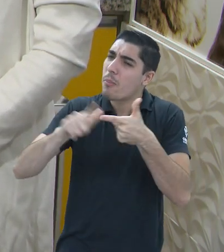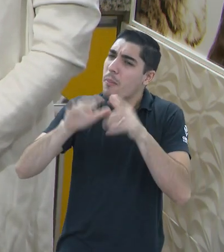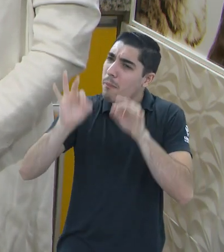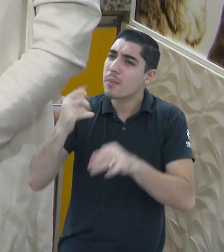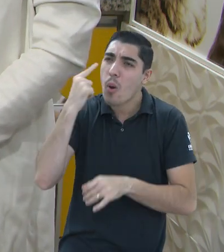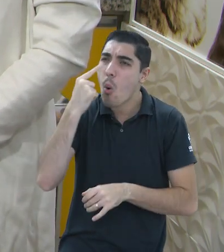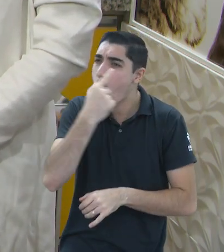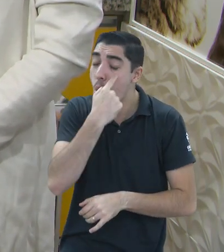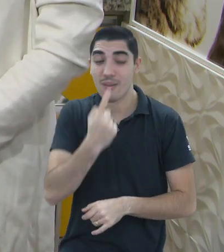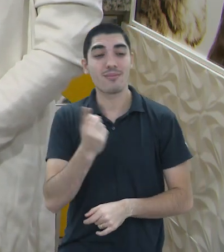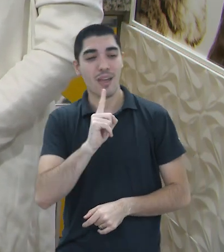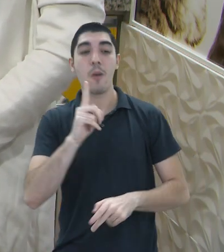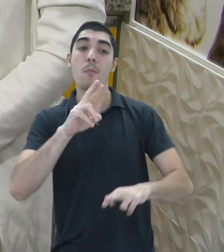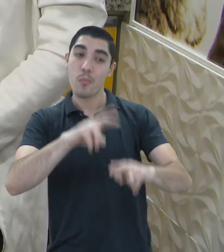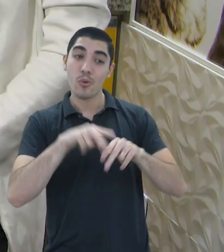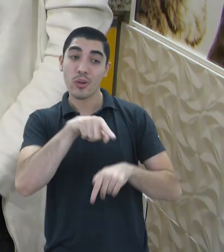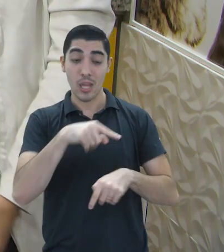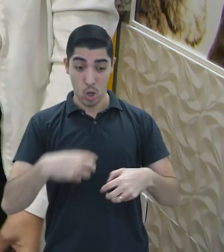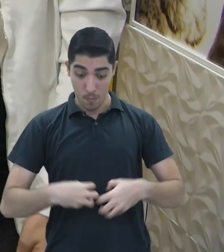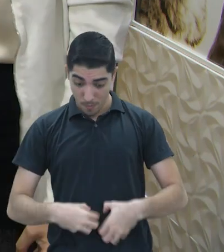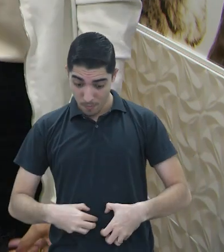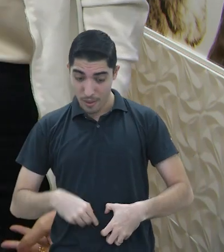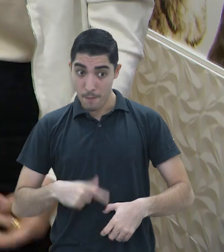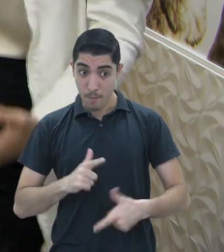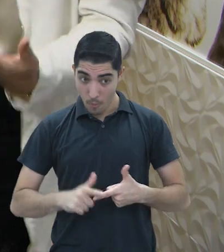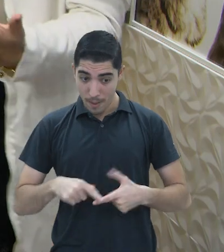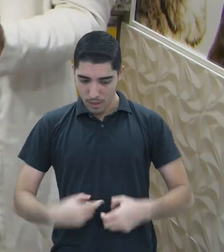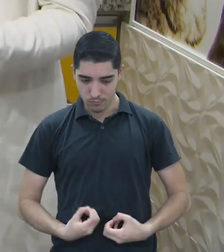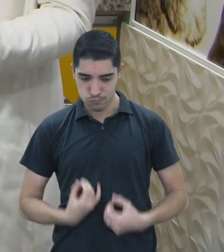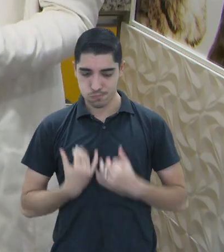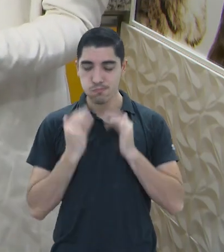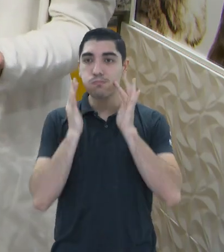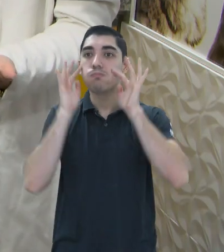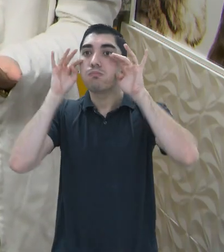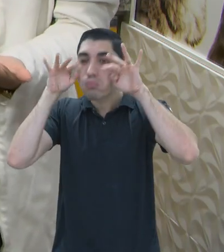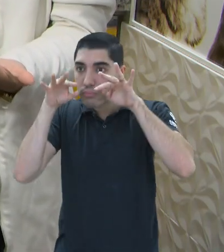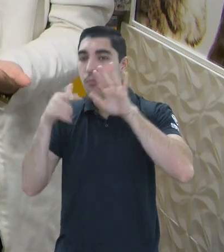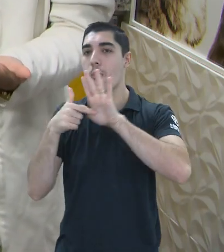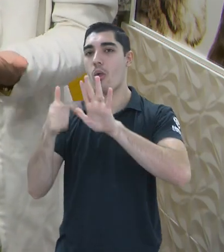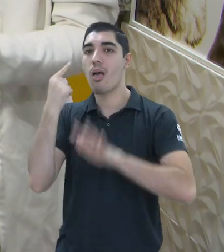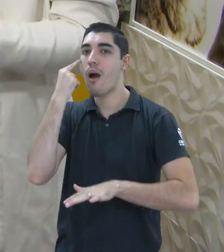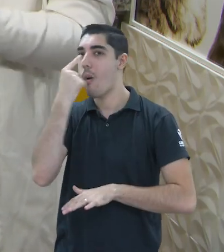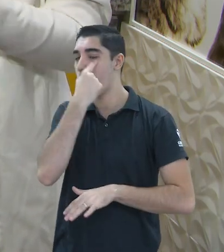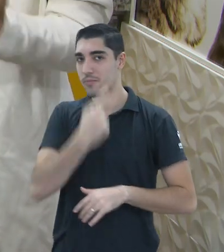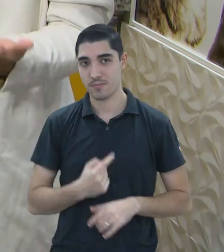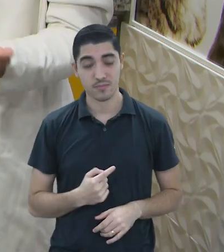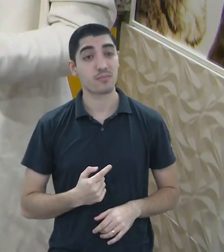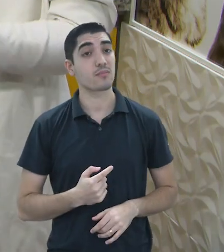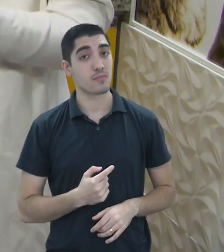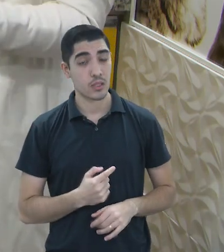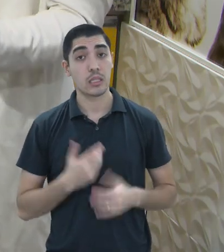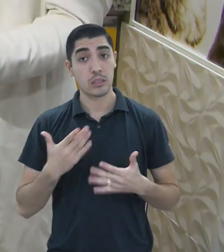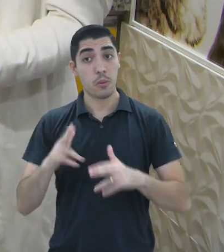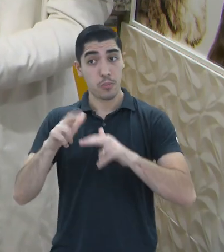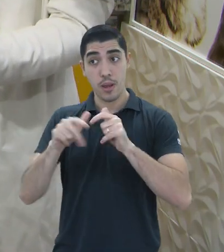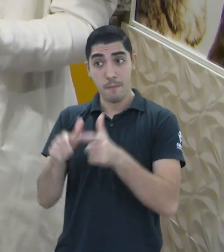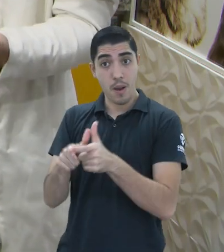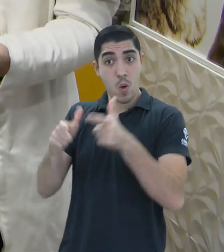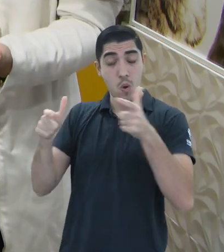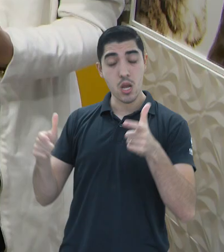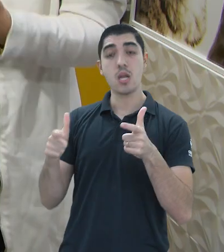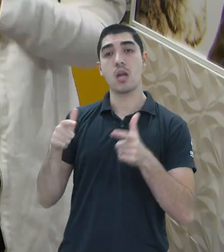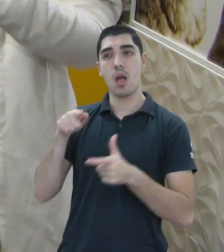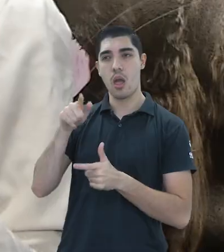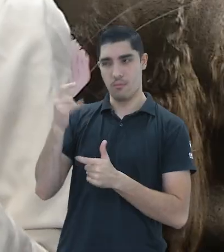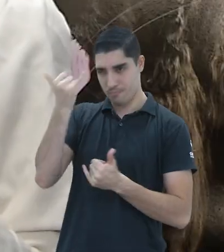mudar a coloração, também tem uma coisa tem a ver com a outra. Sim, e a gente fala um pouco erroneamente de lágrima ácida, isso é comum, porque é o que eu mais escuto às vezes